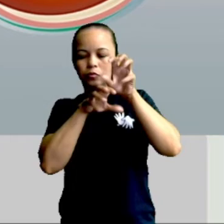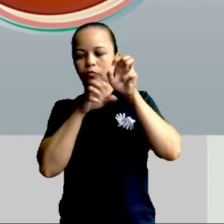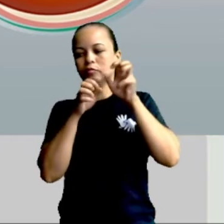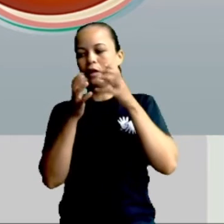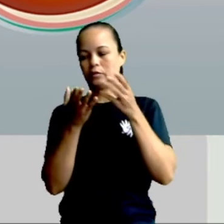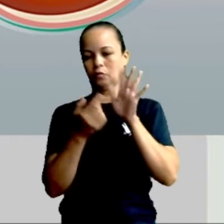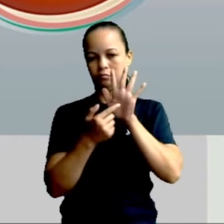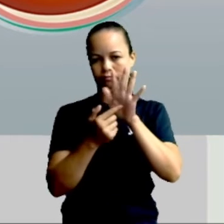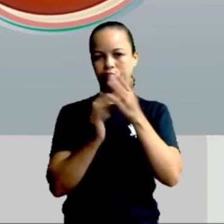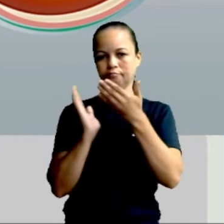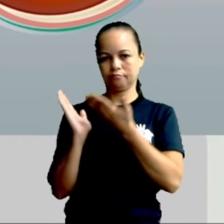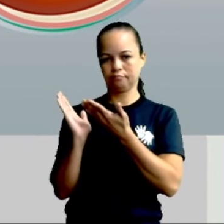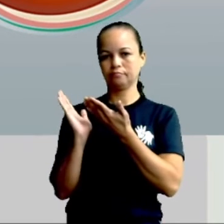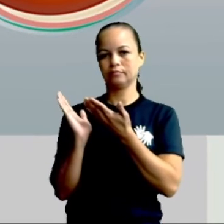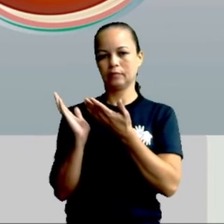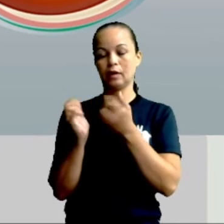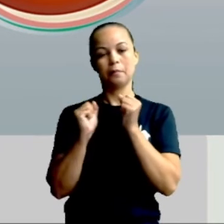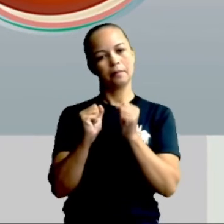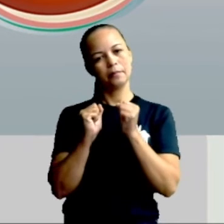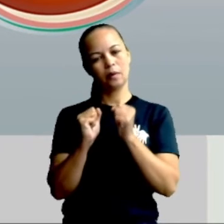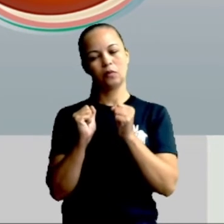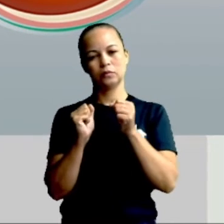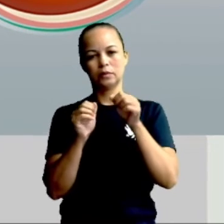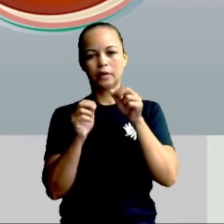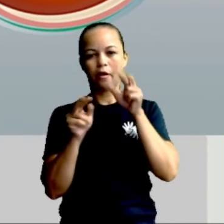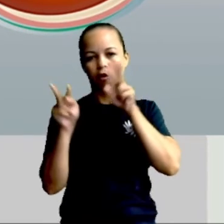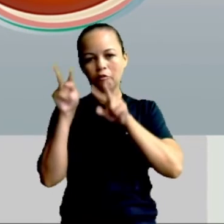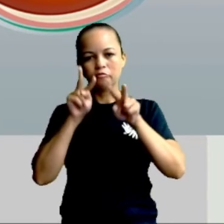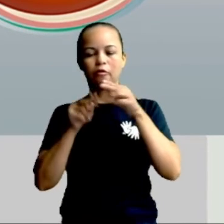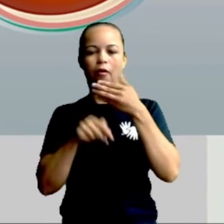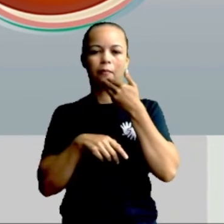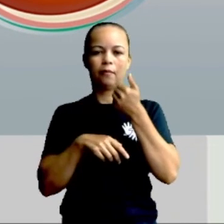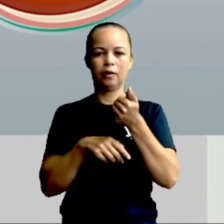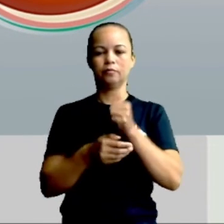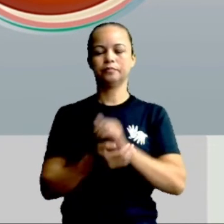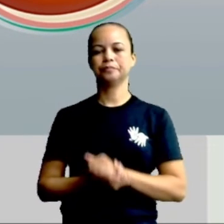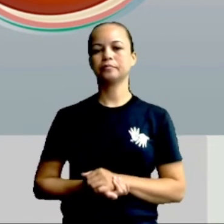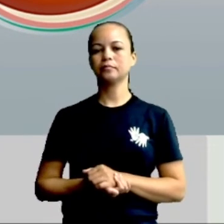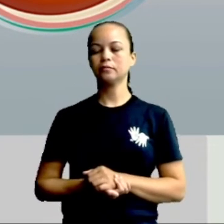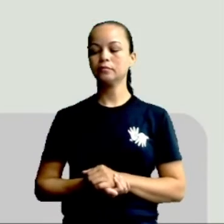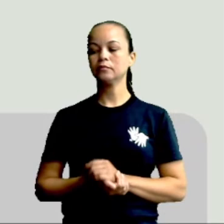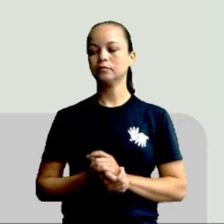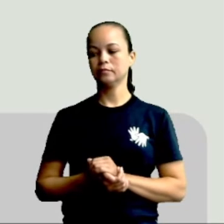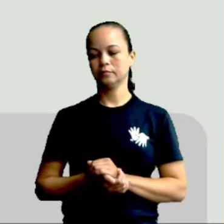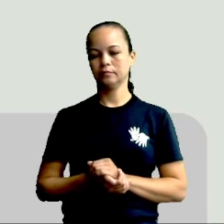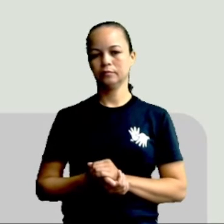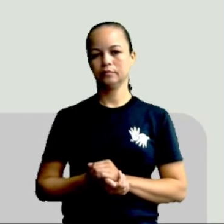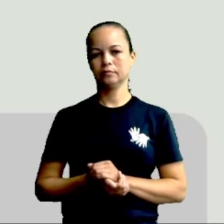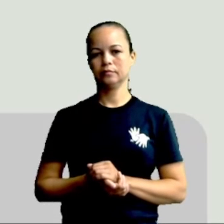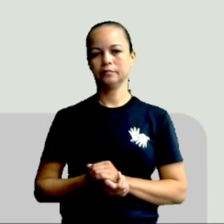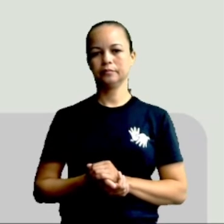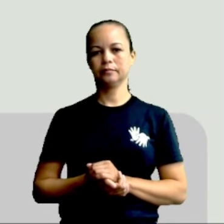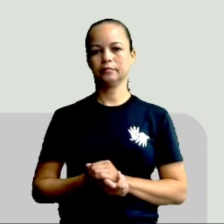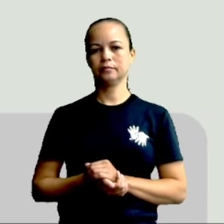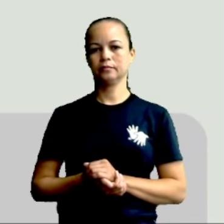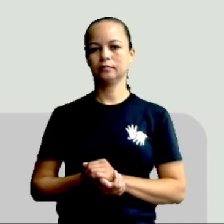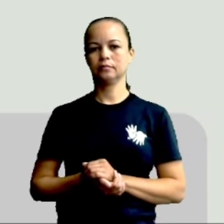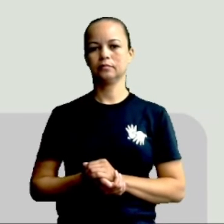cá, tá bom? Para poder enxergar melhor, ok? A presbiopia.